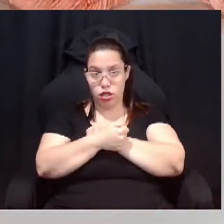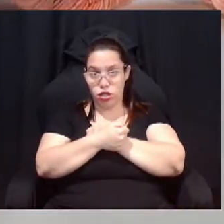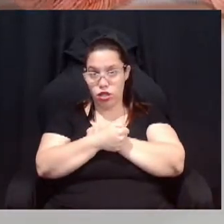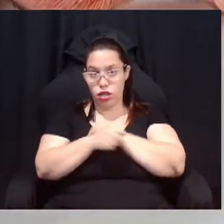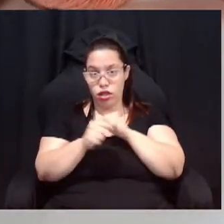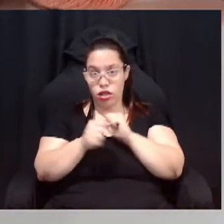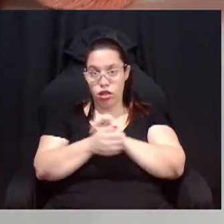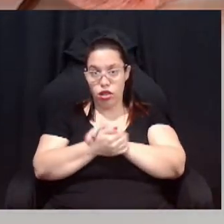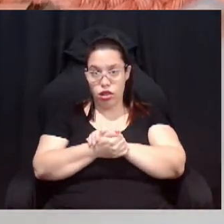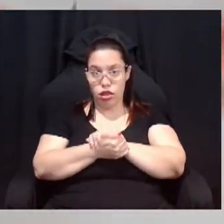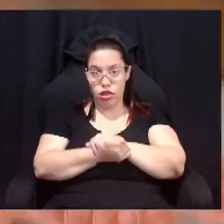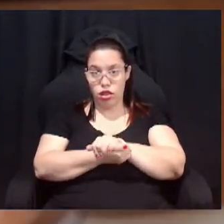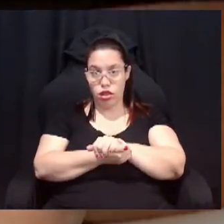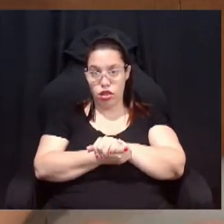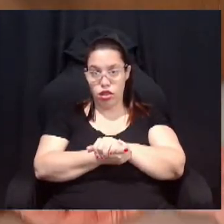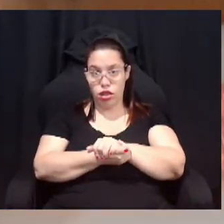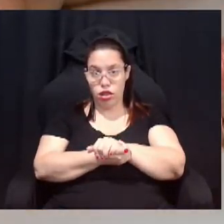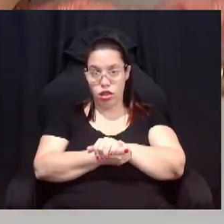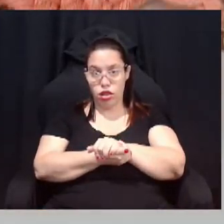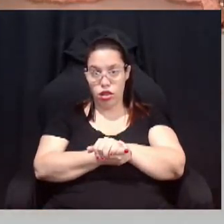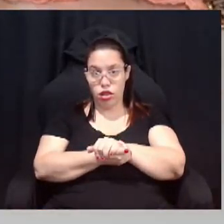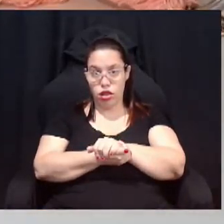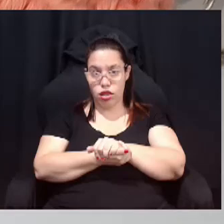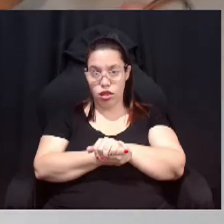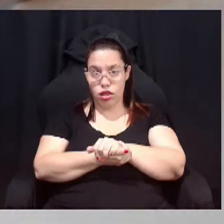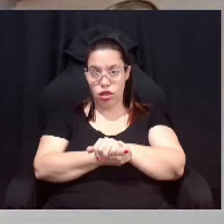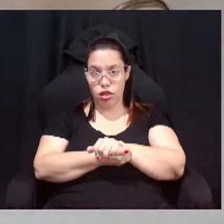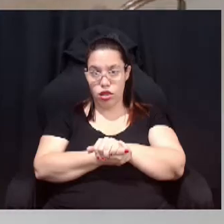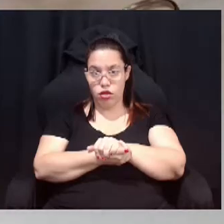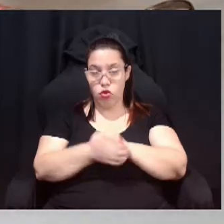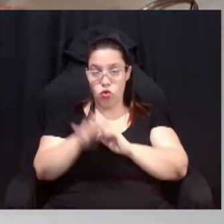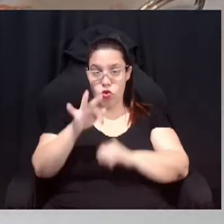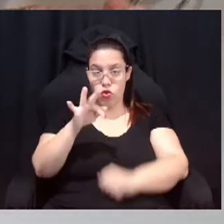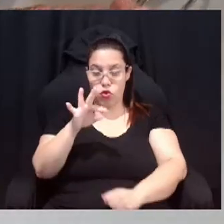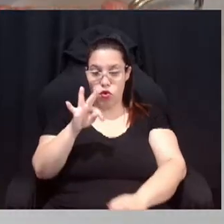envolver ela com uma fitazinha